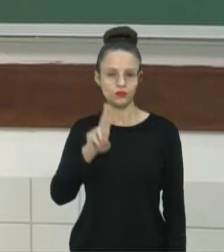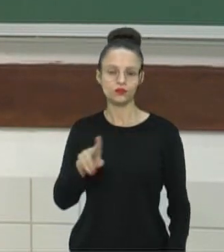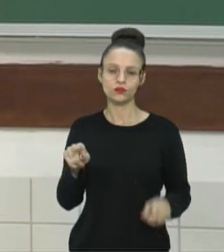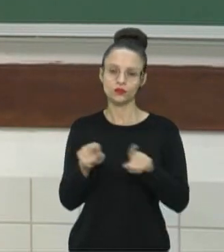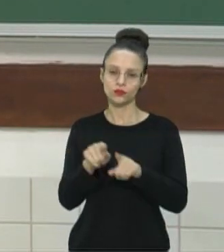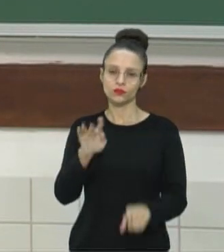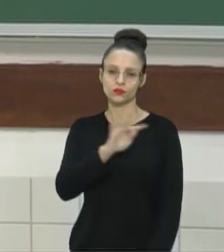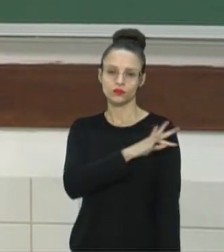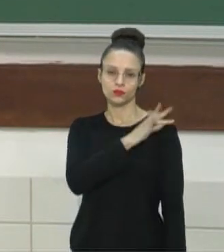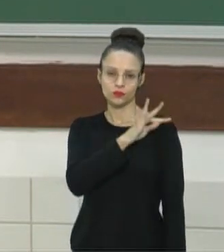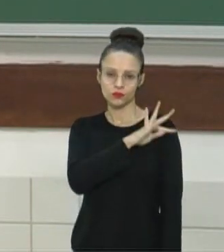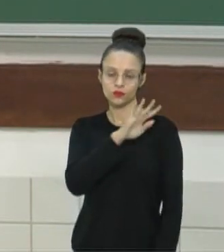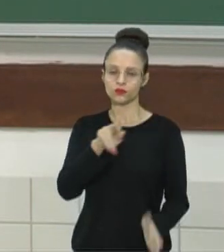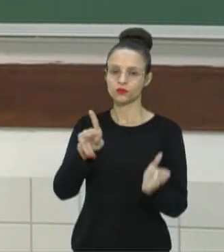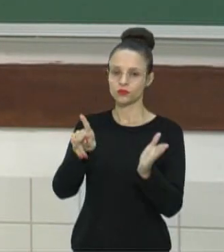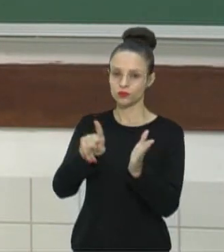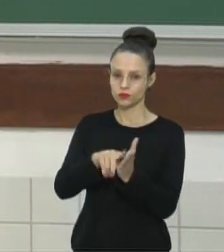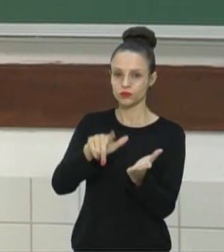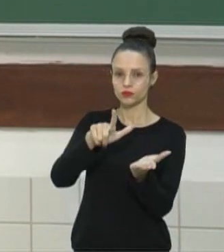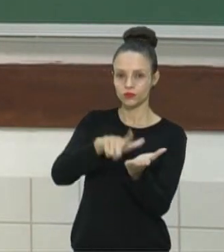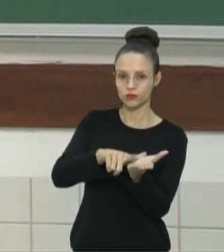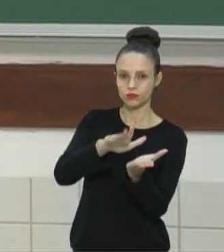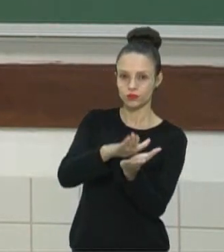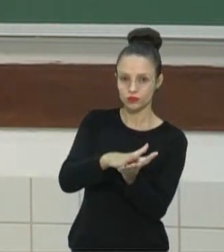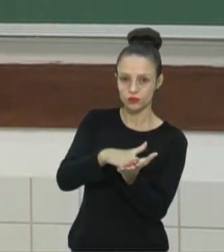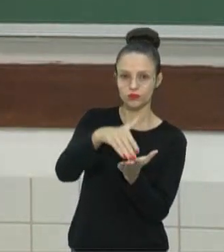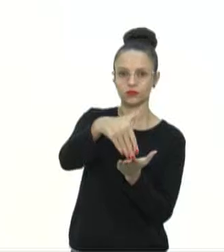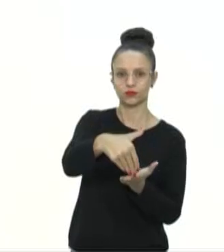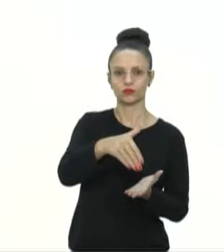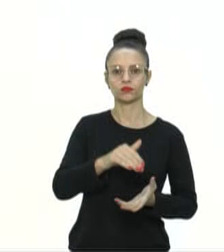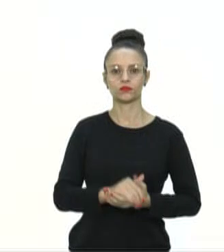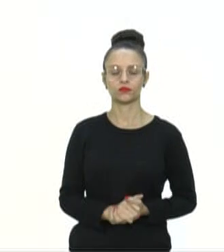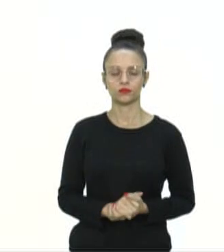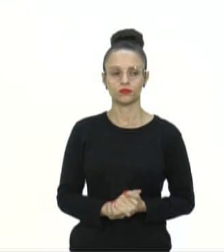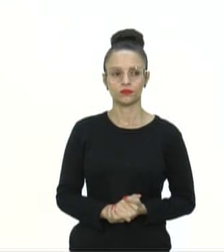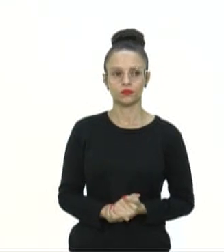a técnica da xilogravura.